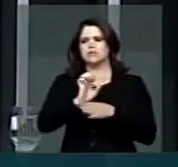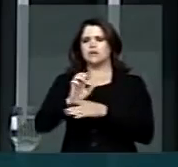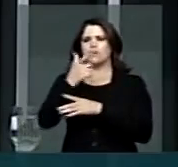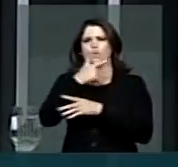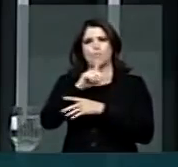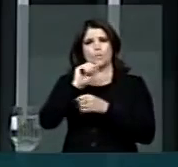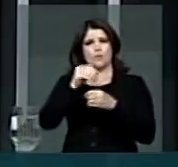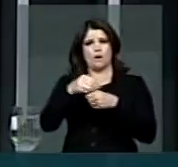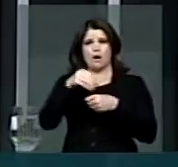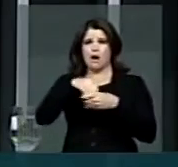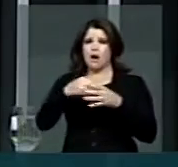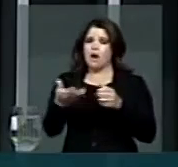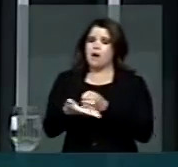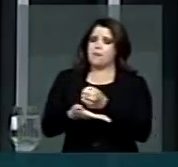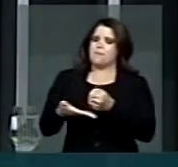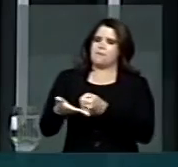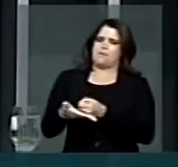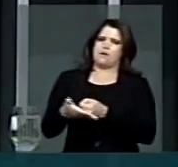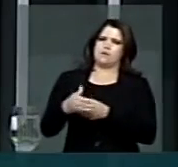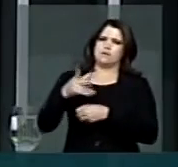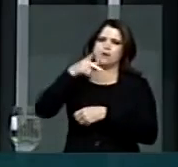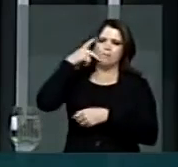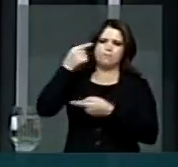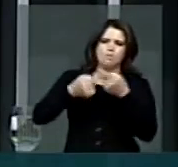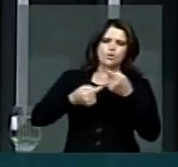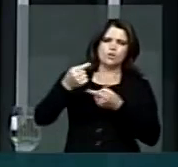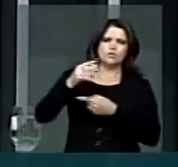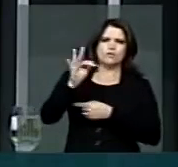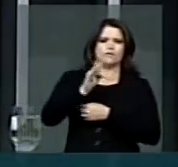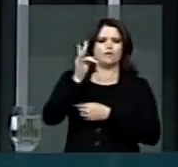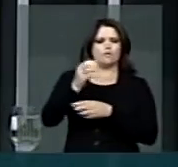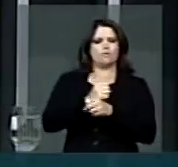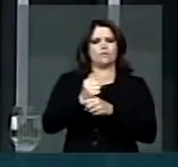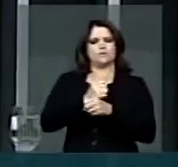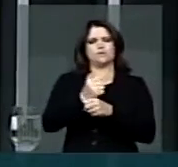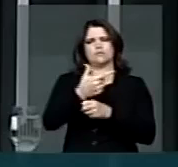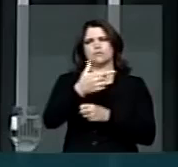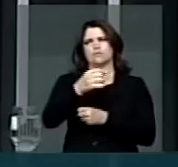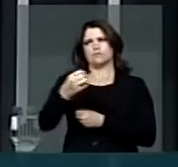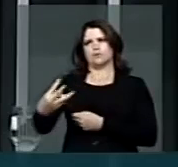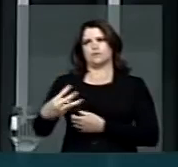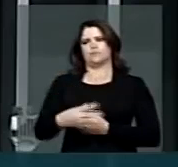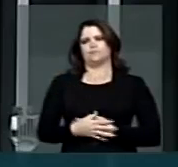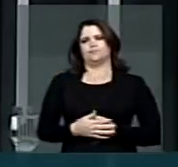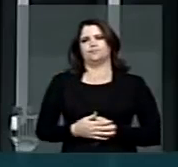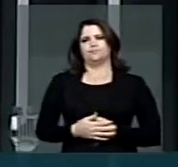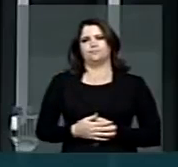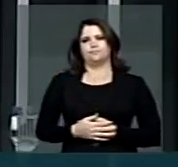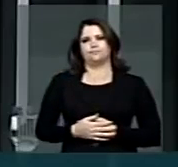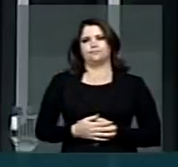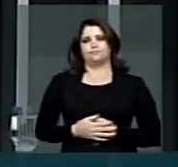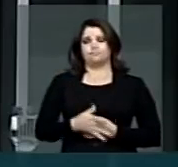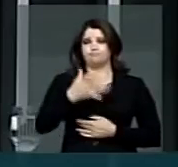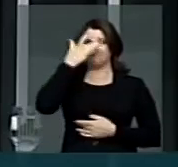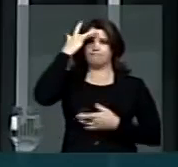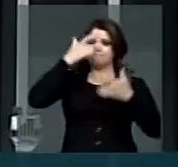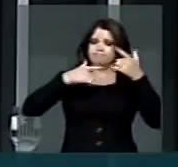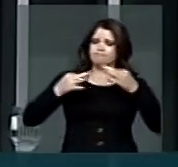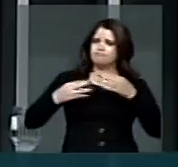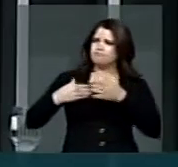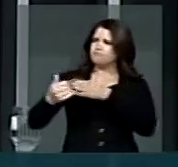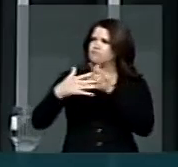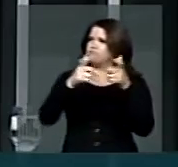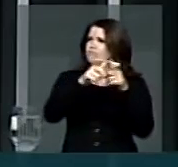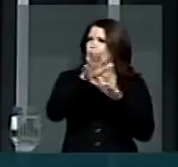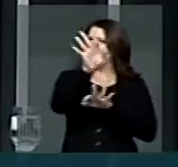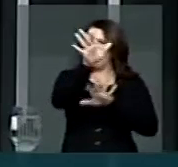de base à política federal introduzida desde 2003. Formado por gente de todos os cantos do